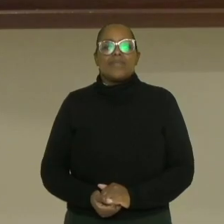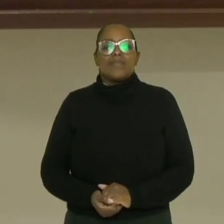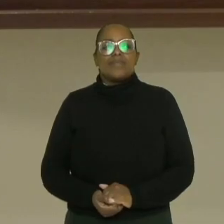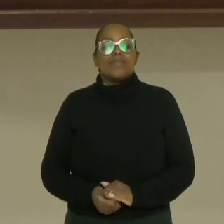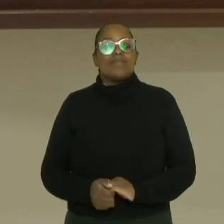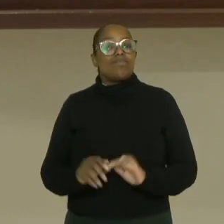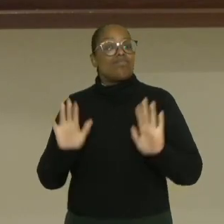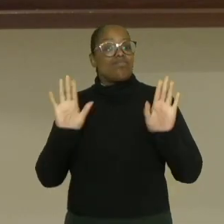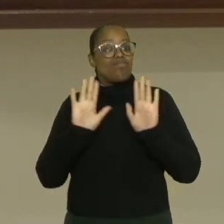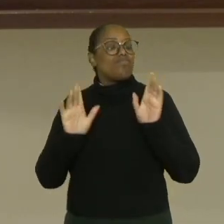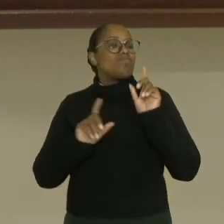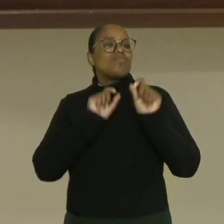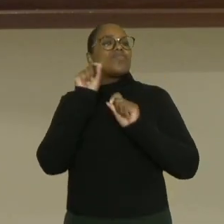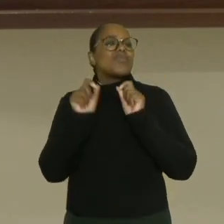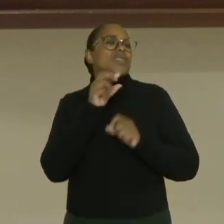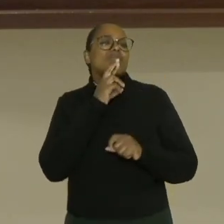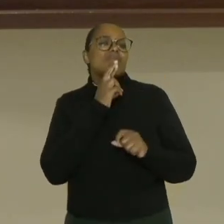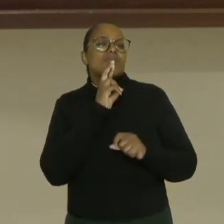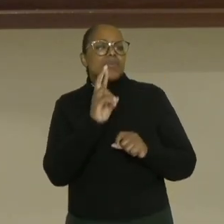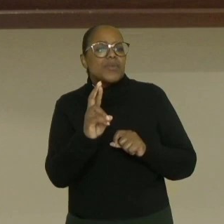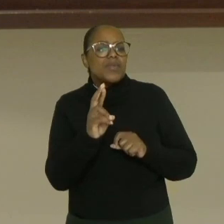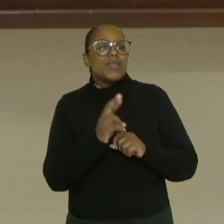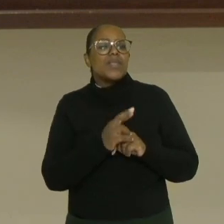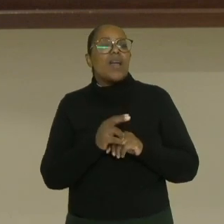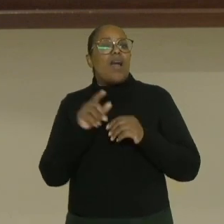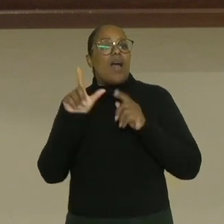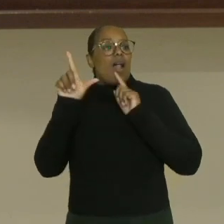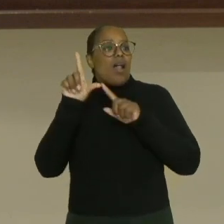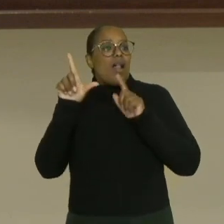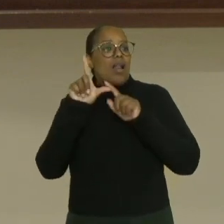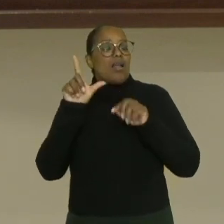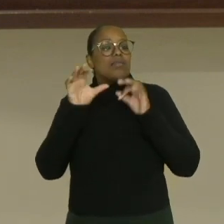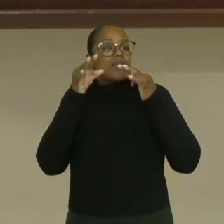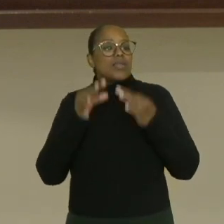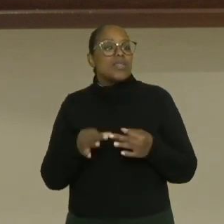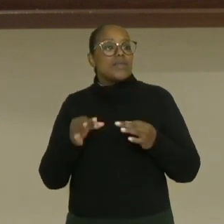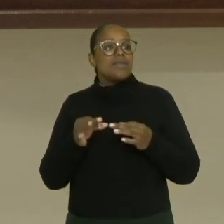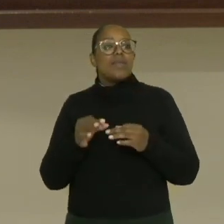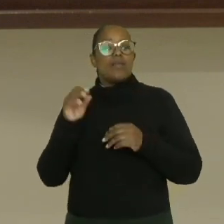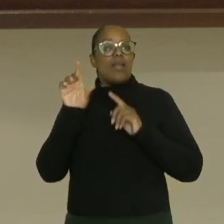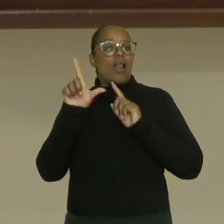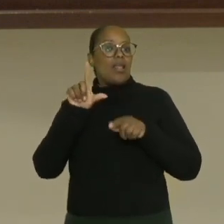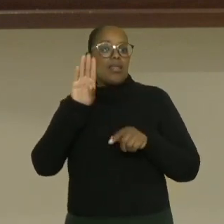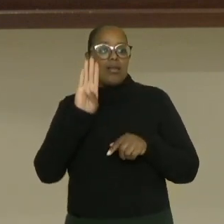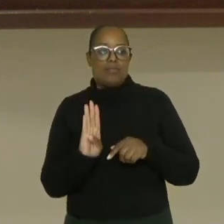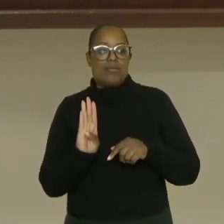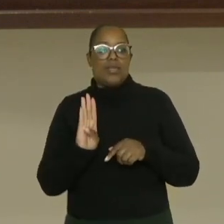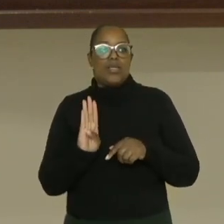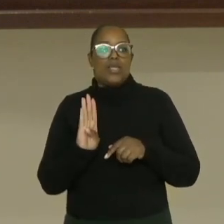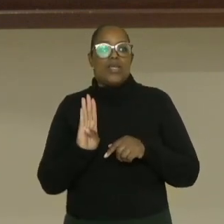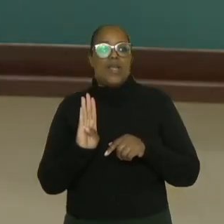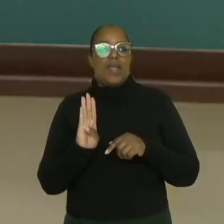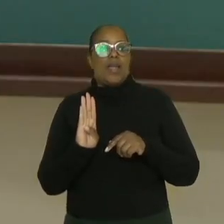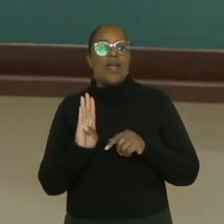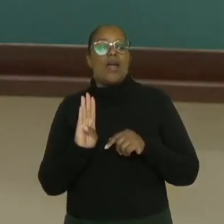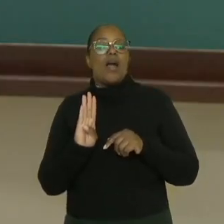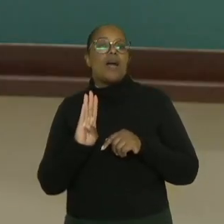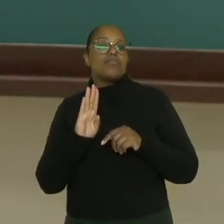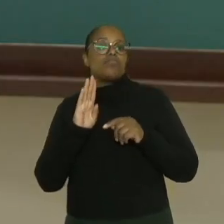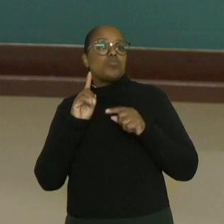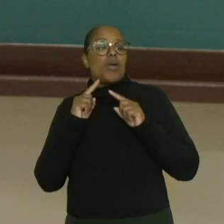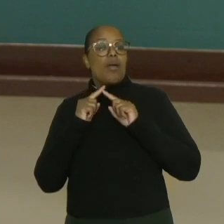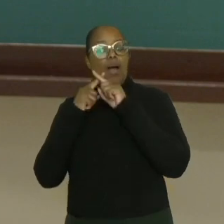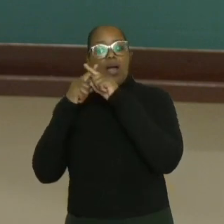E aí, o que vocês responderam? A letra correta é a letra B. Então, essas